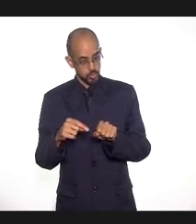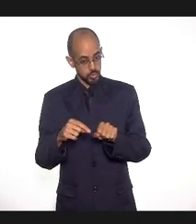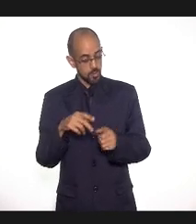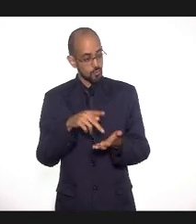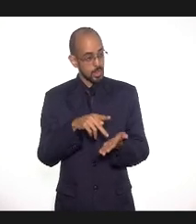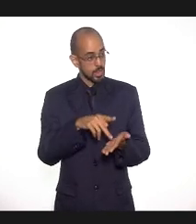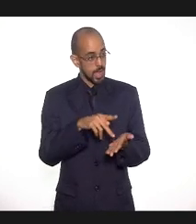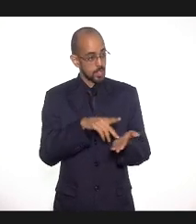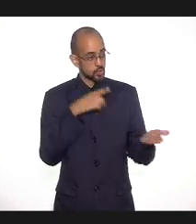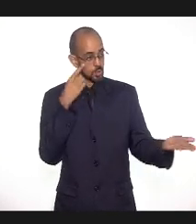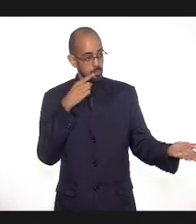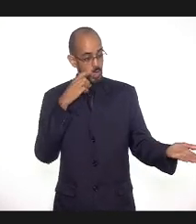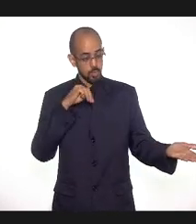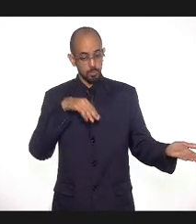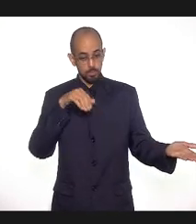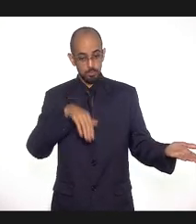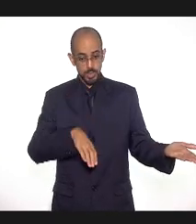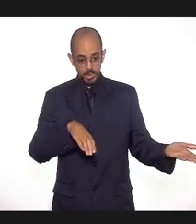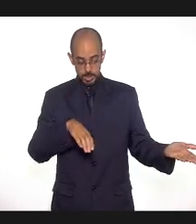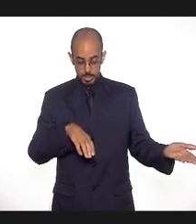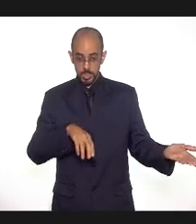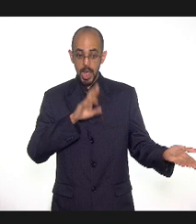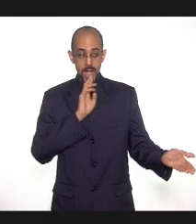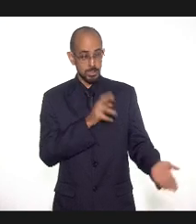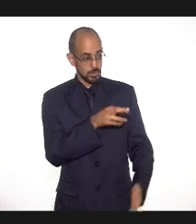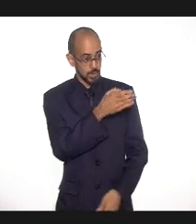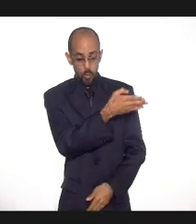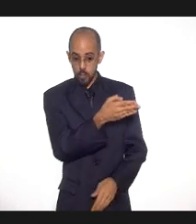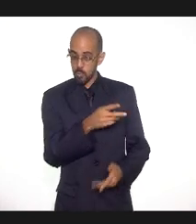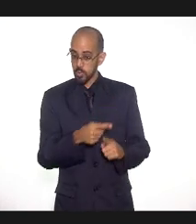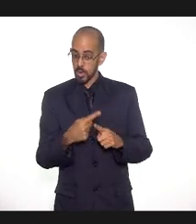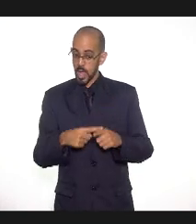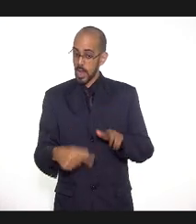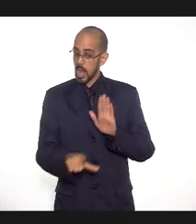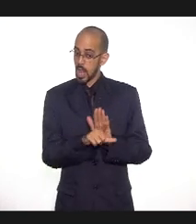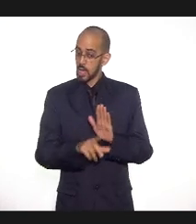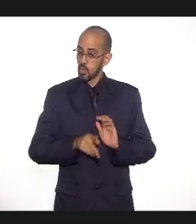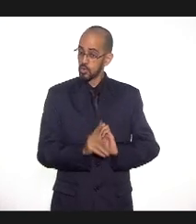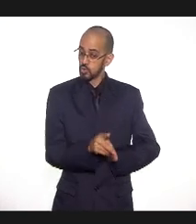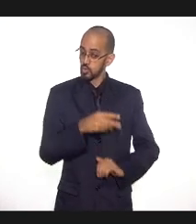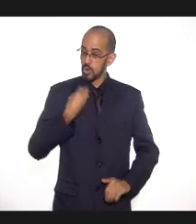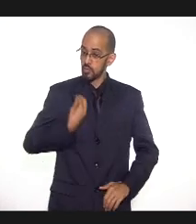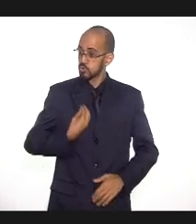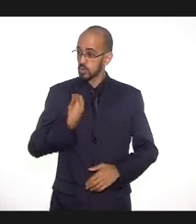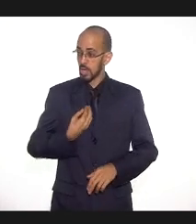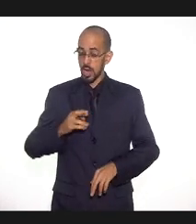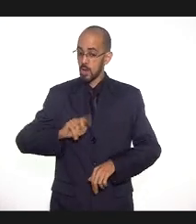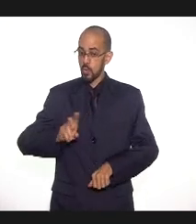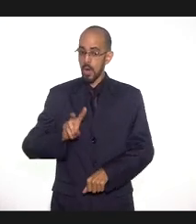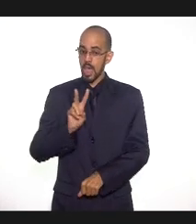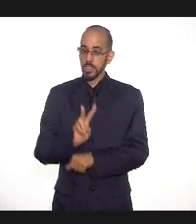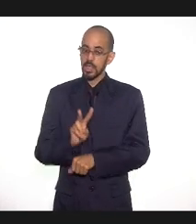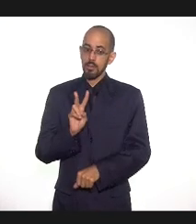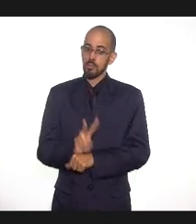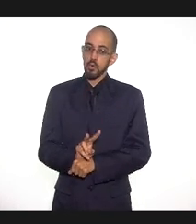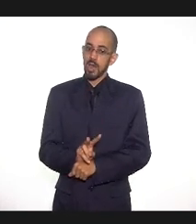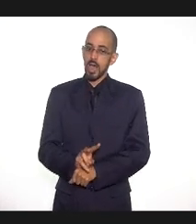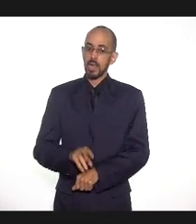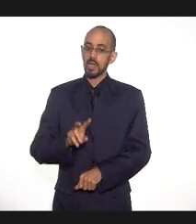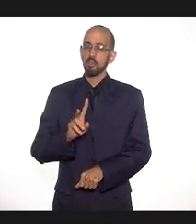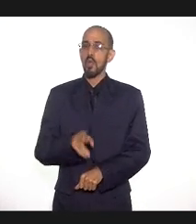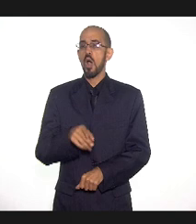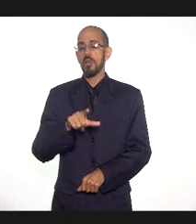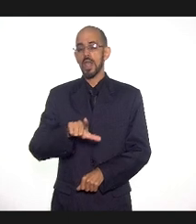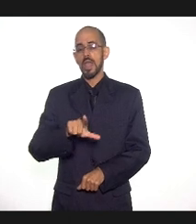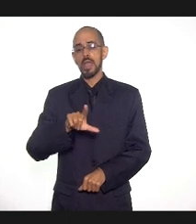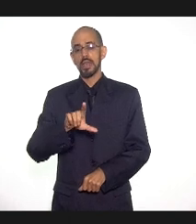tem razão, ela continua em vigor. Né? Ela não é uma lei temporária, como é uma LDO, como é